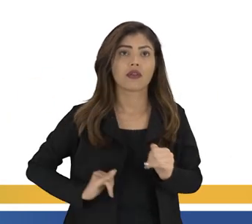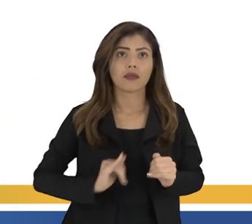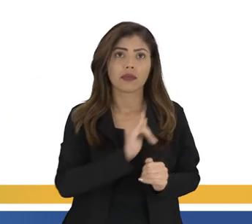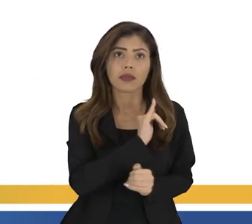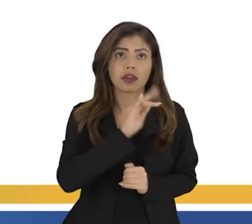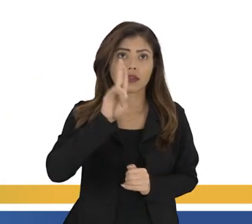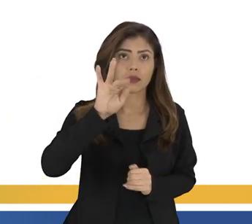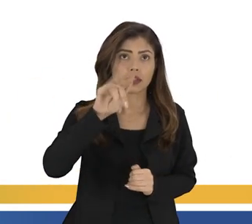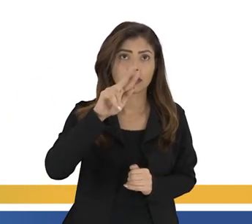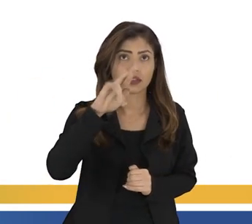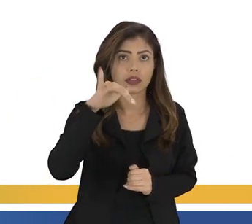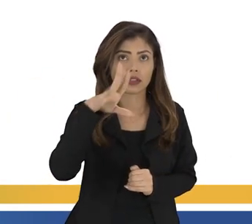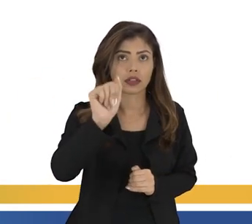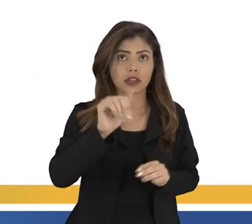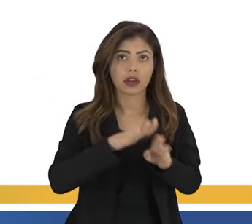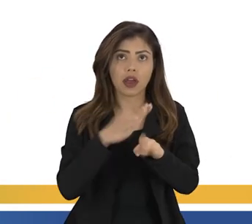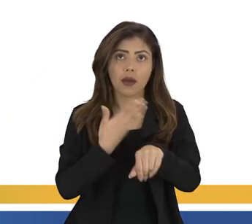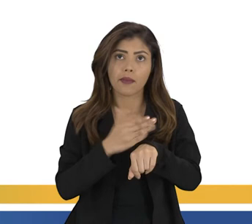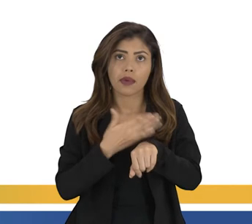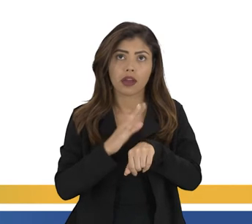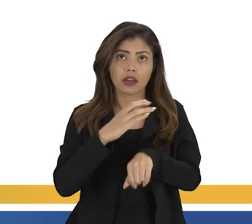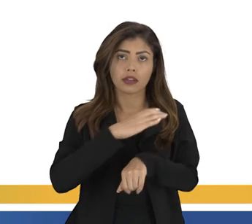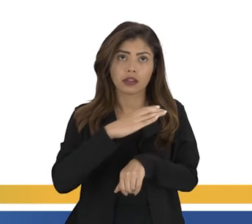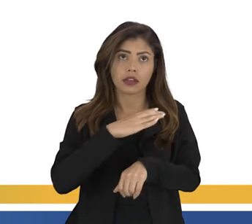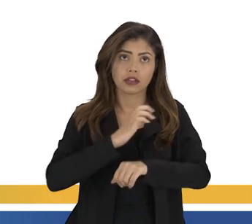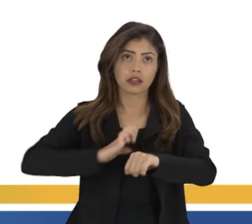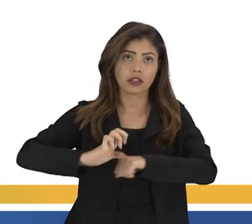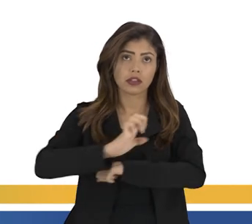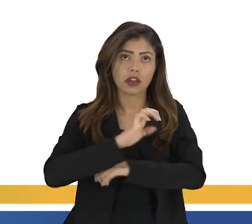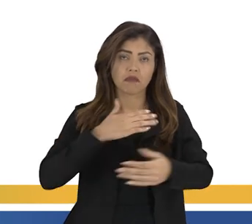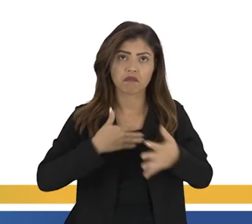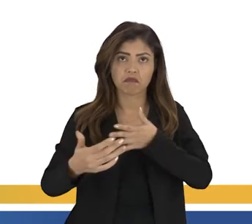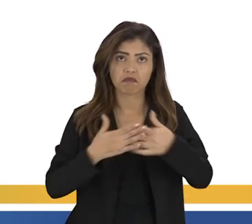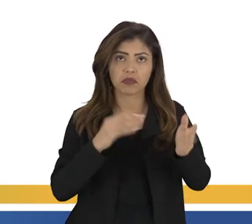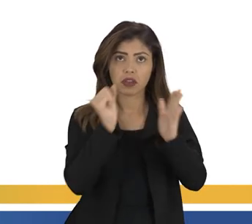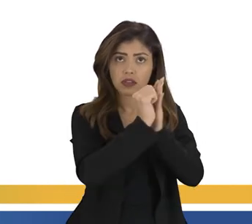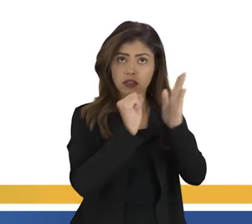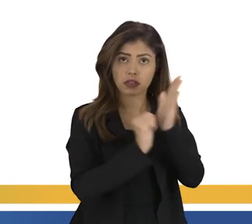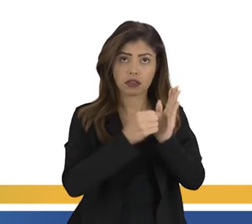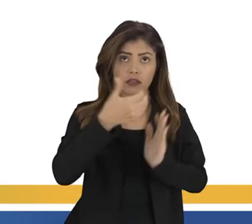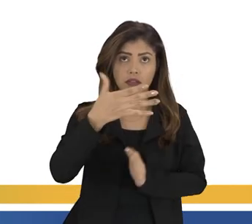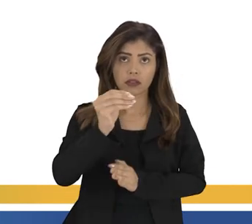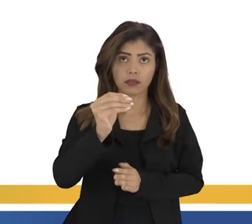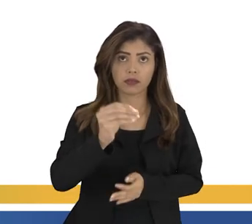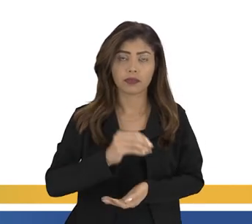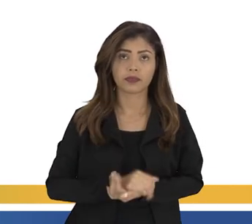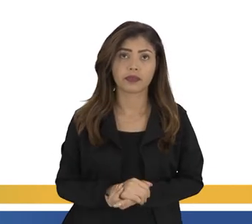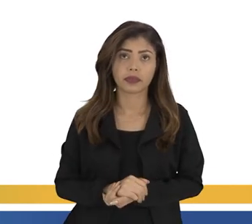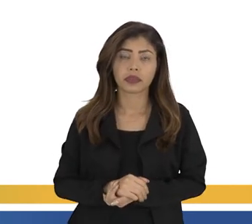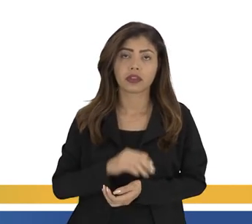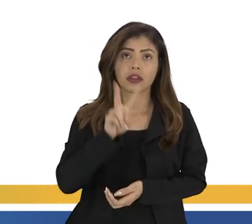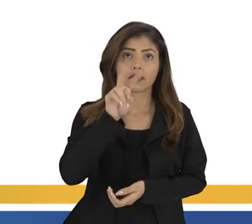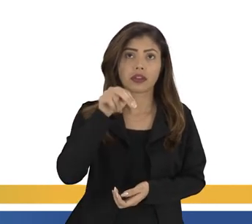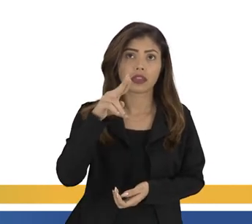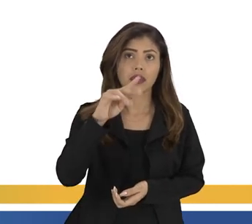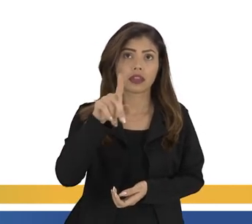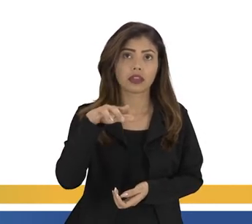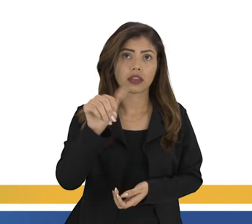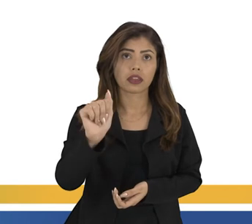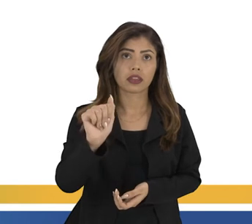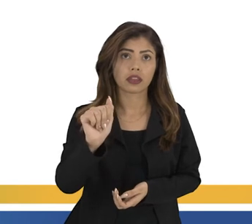bizantino mas na prática era uma cidade-estado independente na altura do século 10 veneza